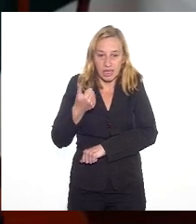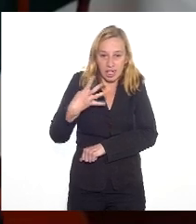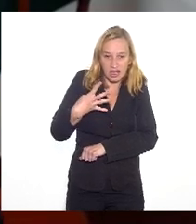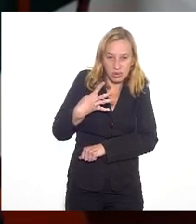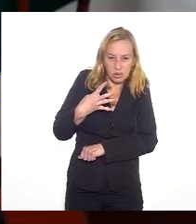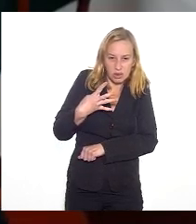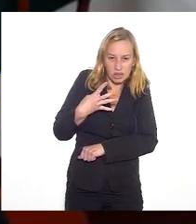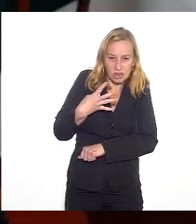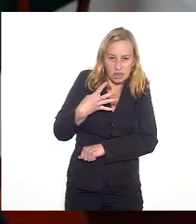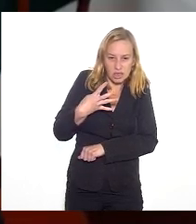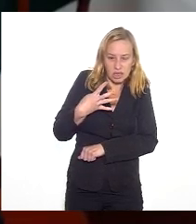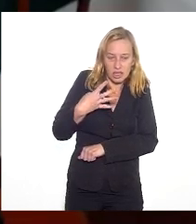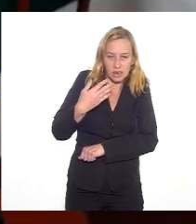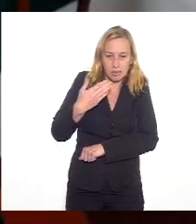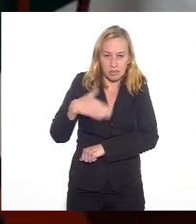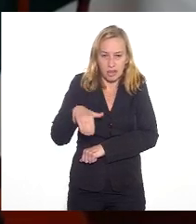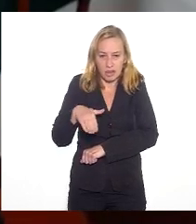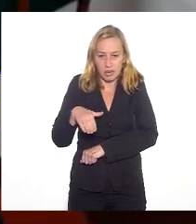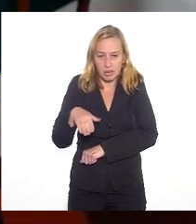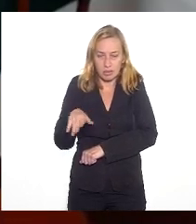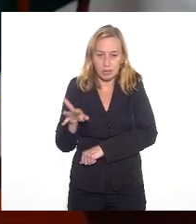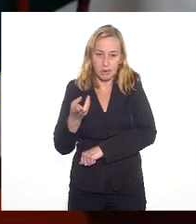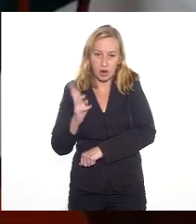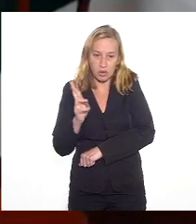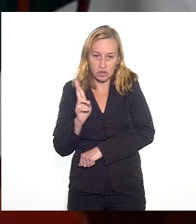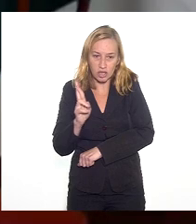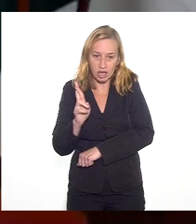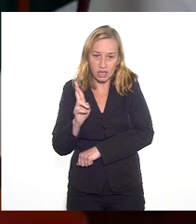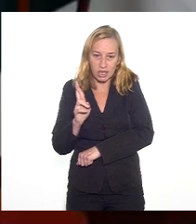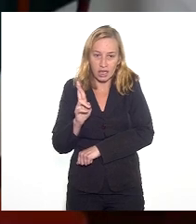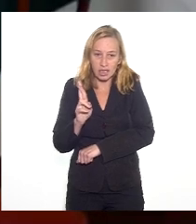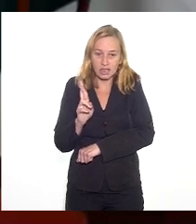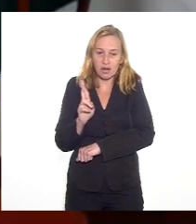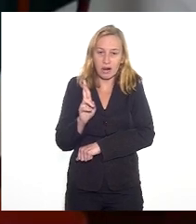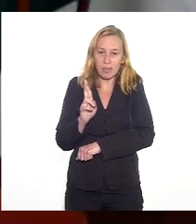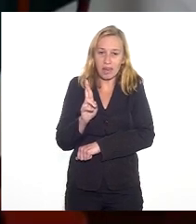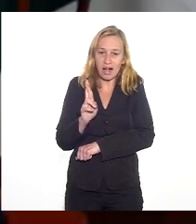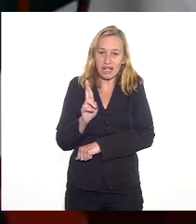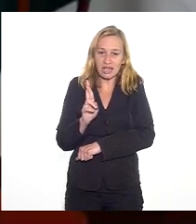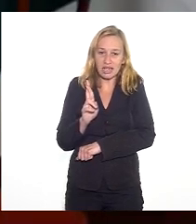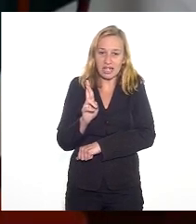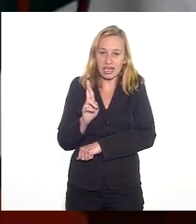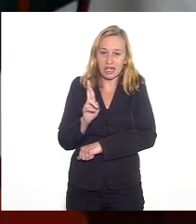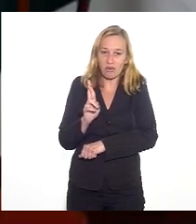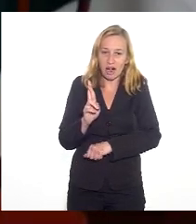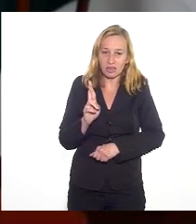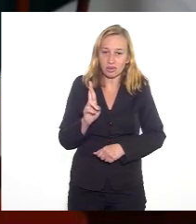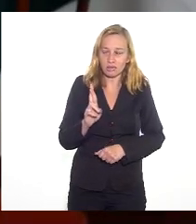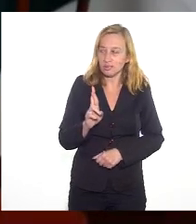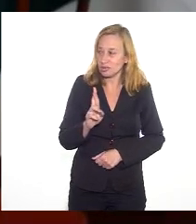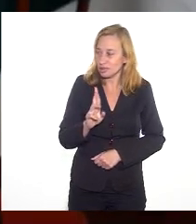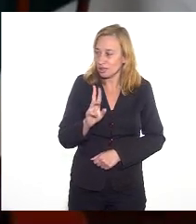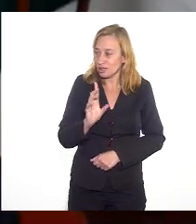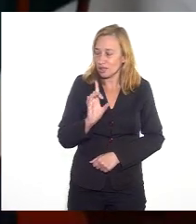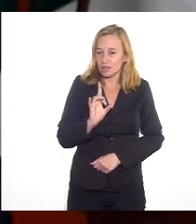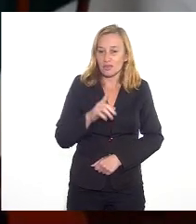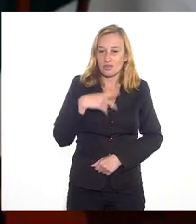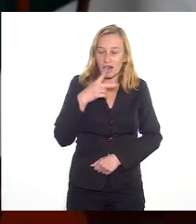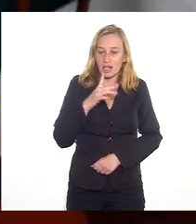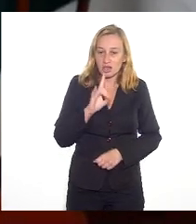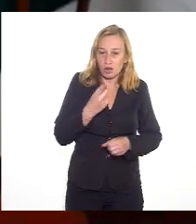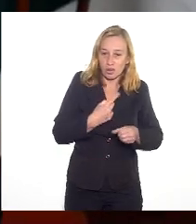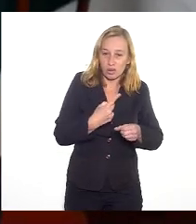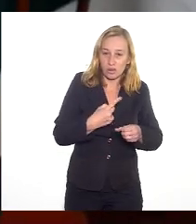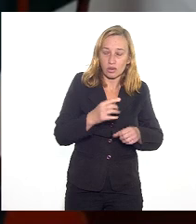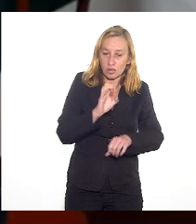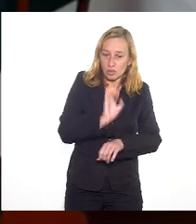14,5 bilhões de reais só de outorga para o Estado, sem falar dos municípios, que o